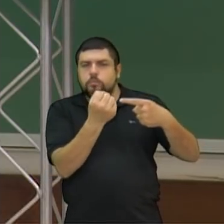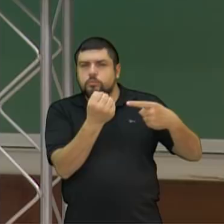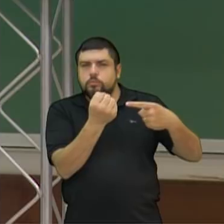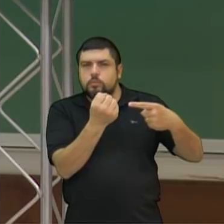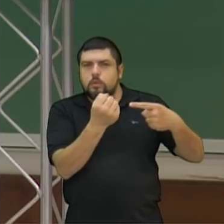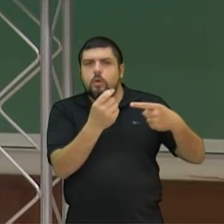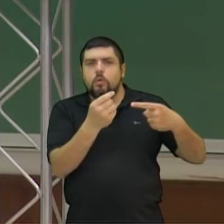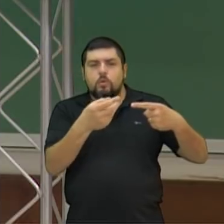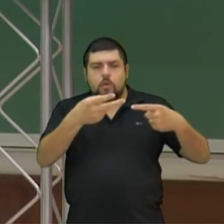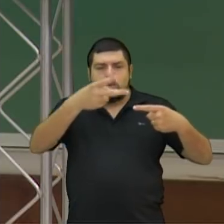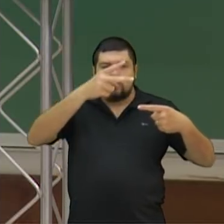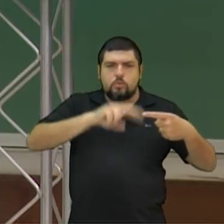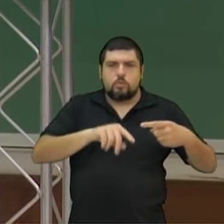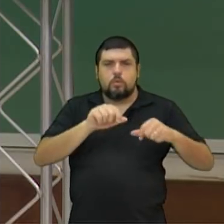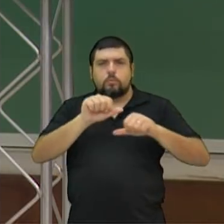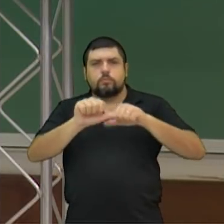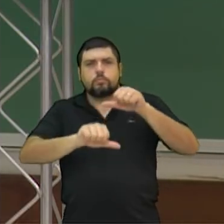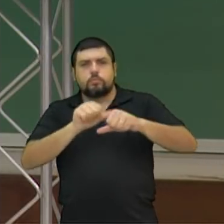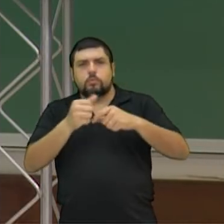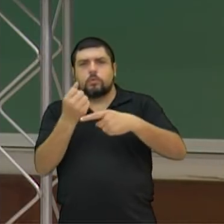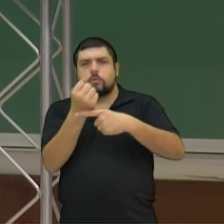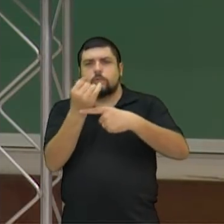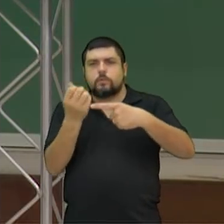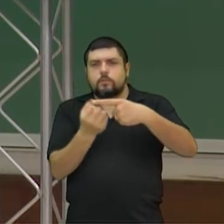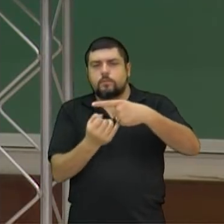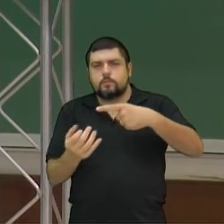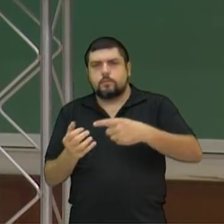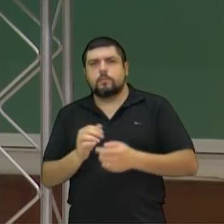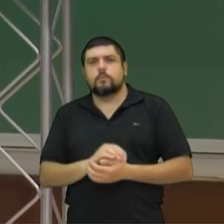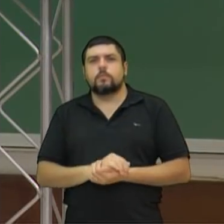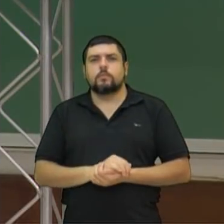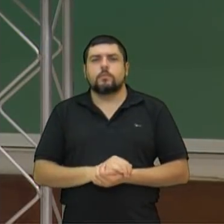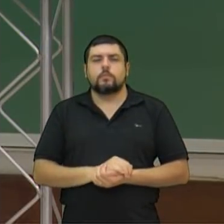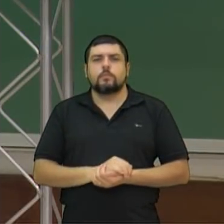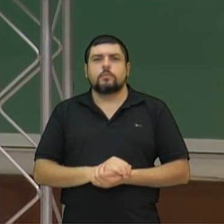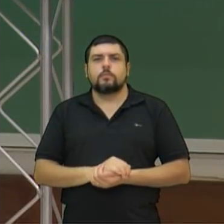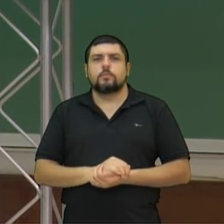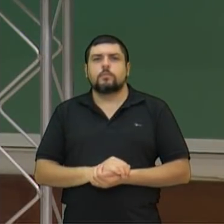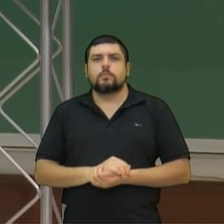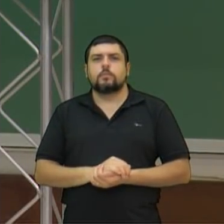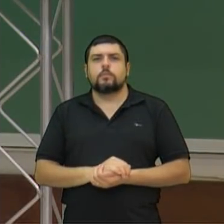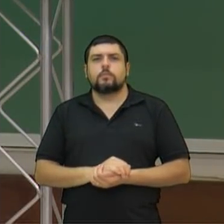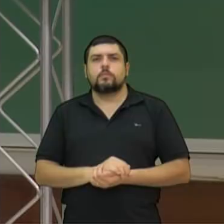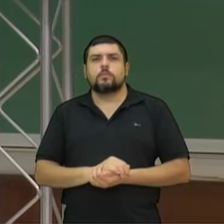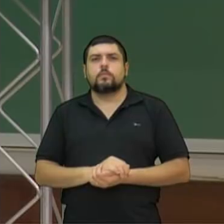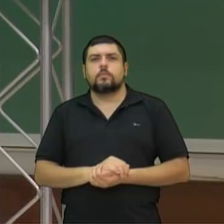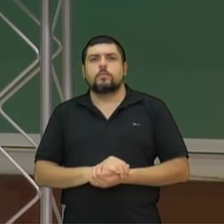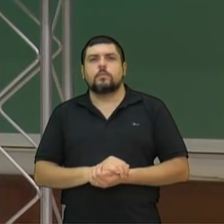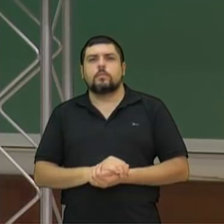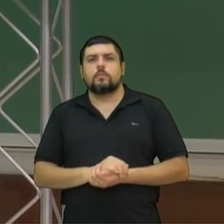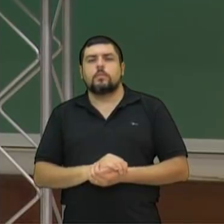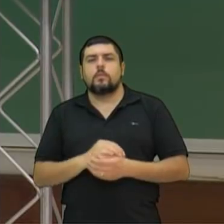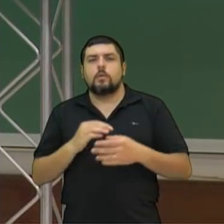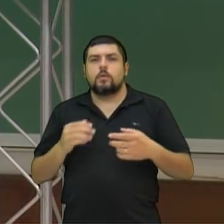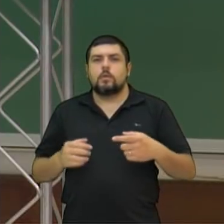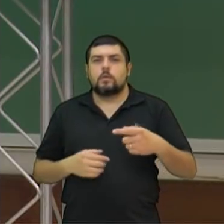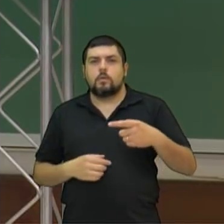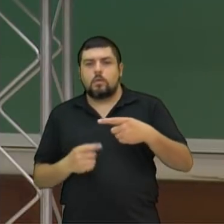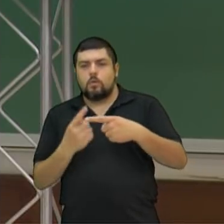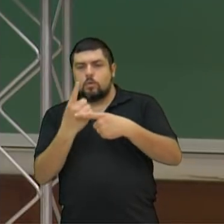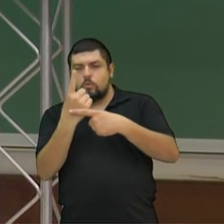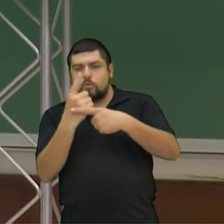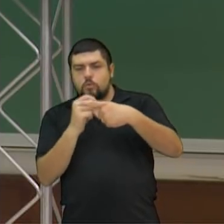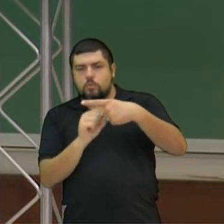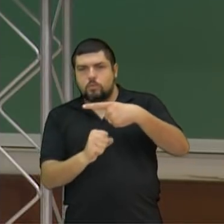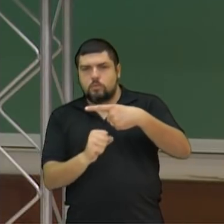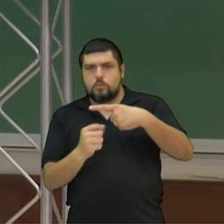a elevado a n. Então, aqui eu fiz isso com 1/8, ó. 1/8 não é 1 sobre 8 elevado a 1? Então, eu